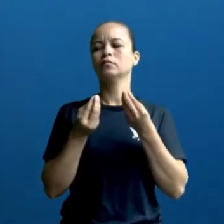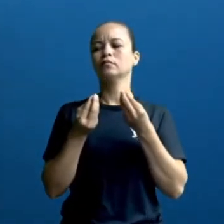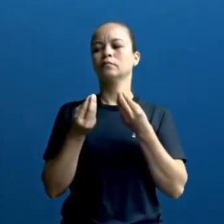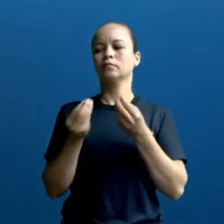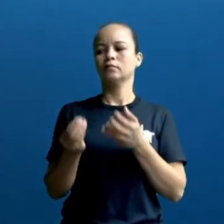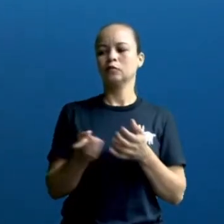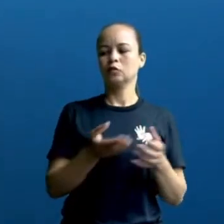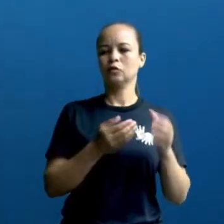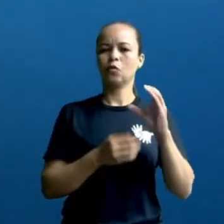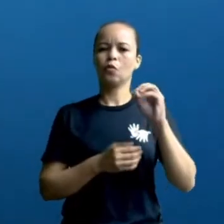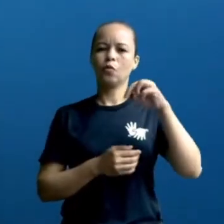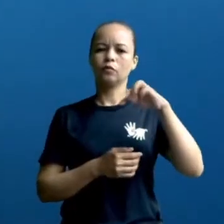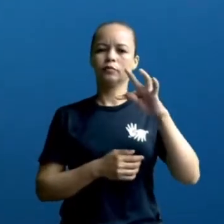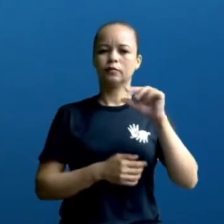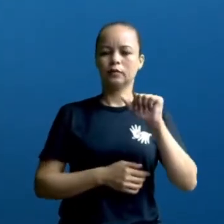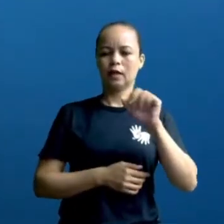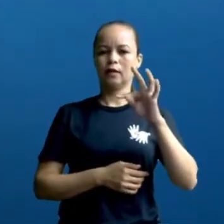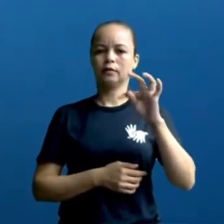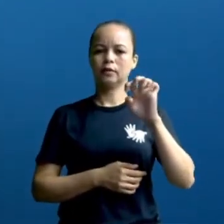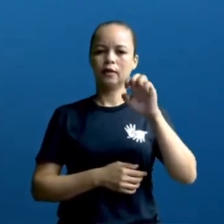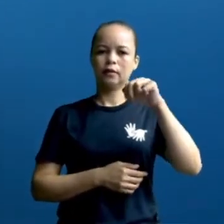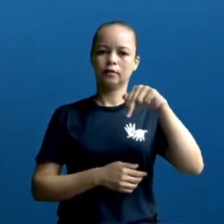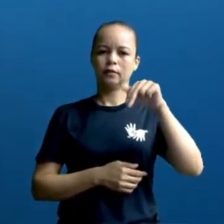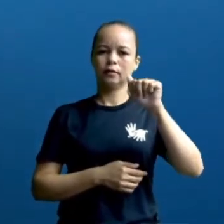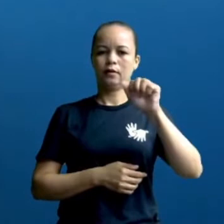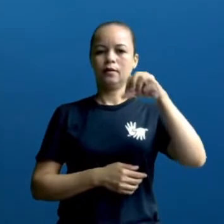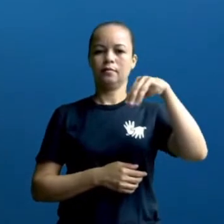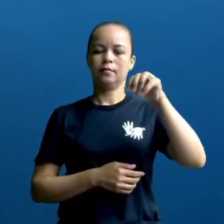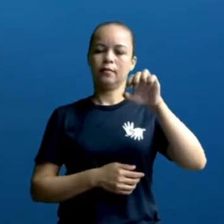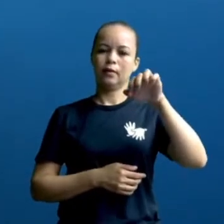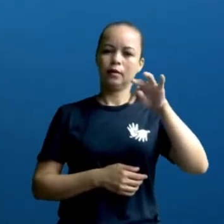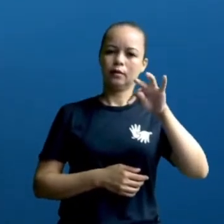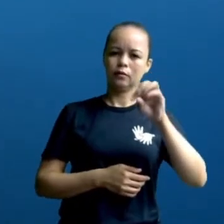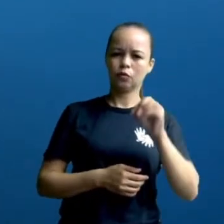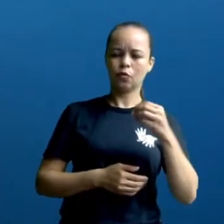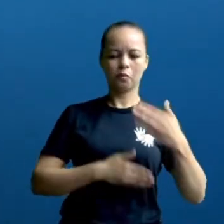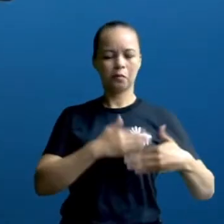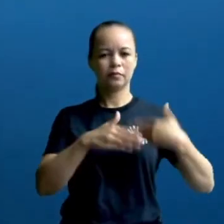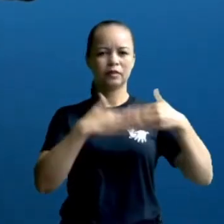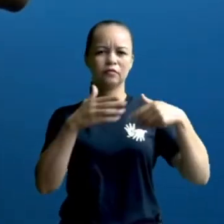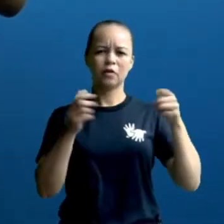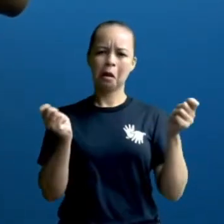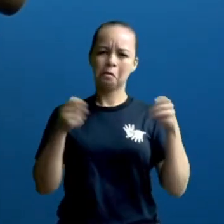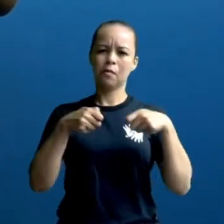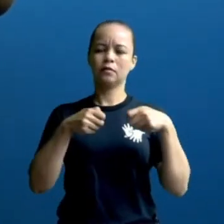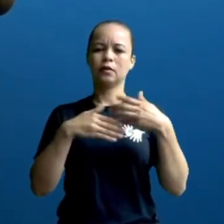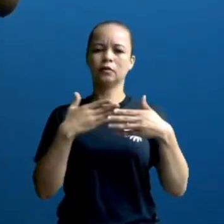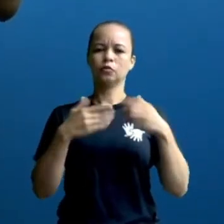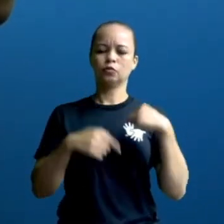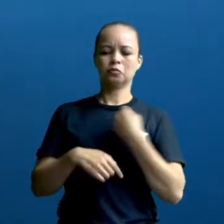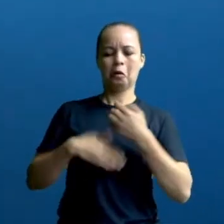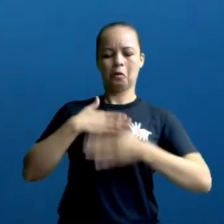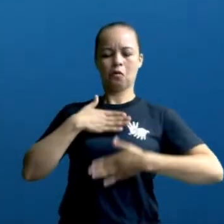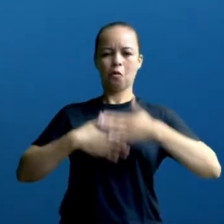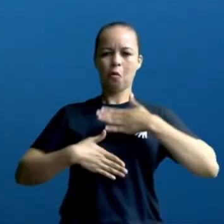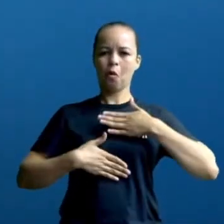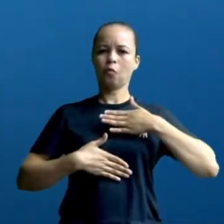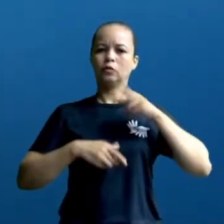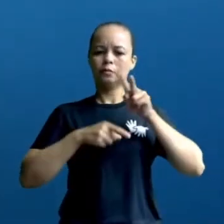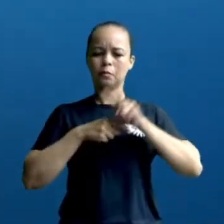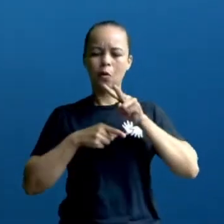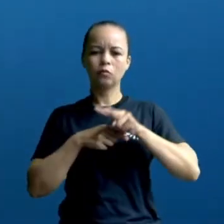concatenamento ou todo um processo de como você teria a capacidade, ou como o nosso corpo, até por uma forma de